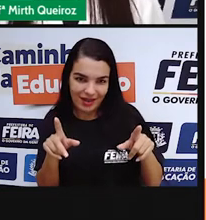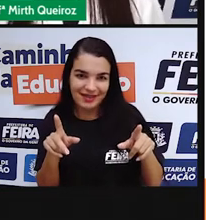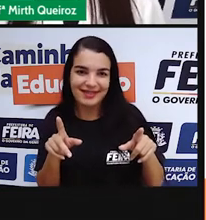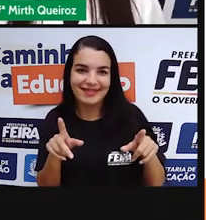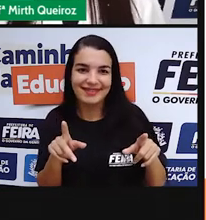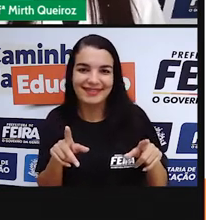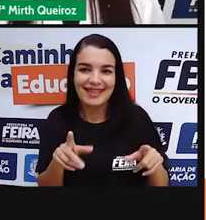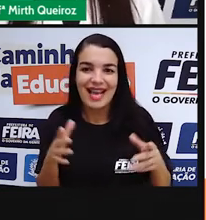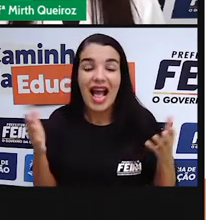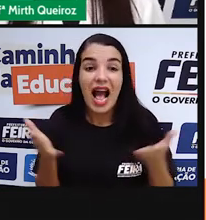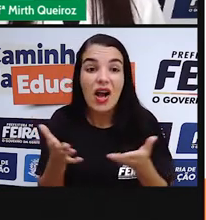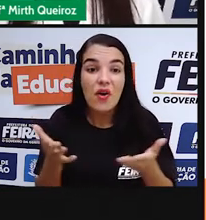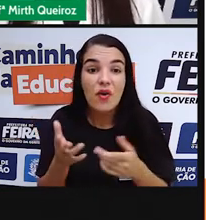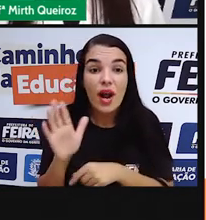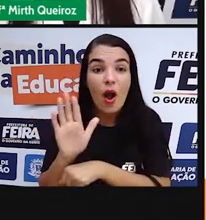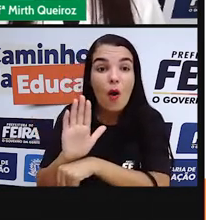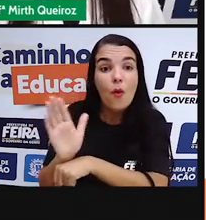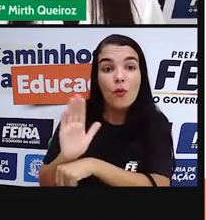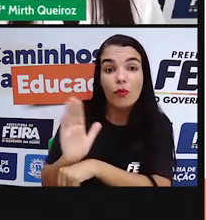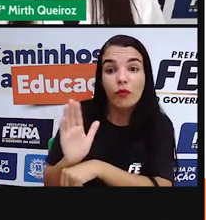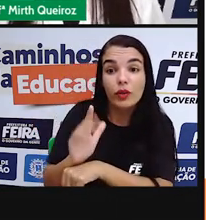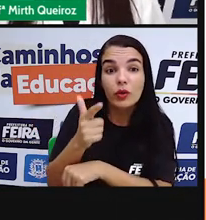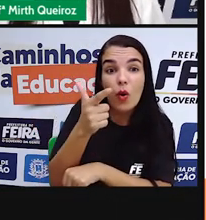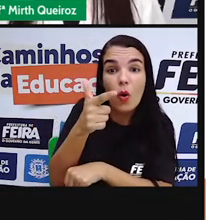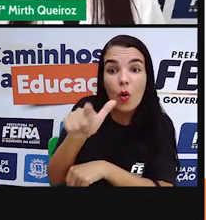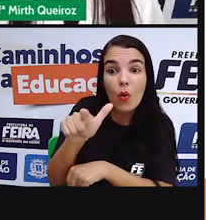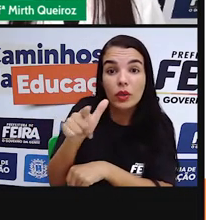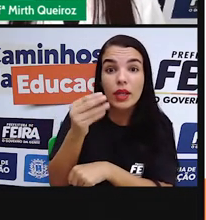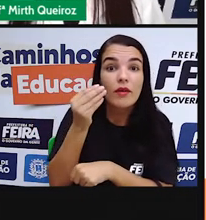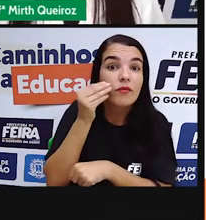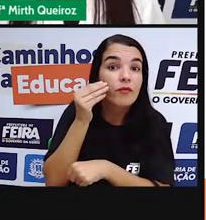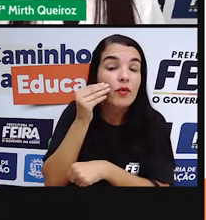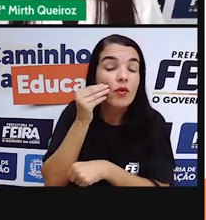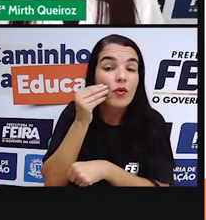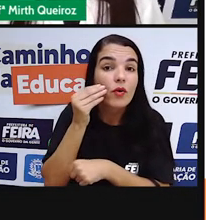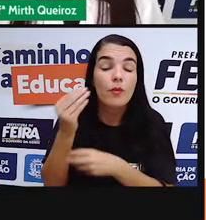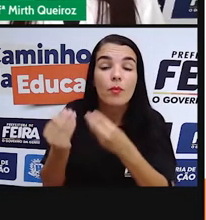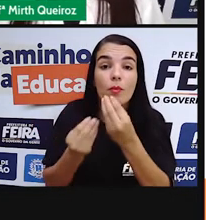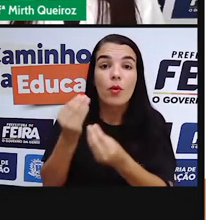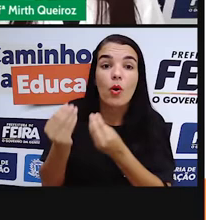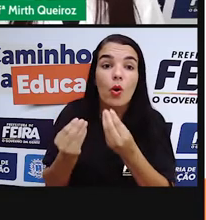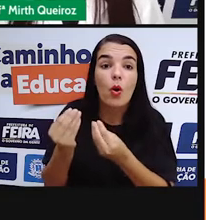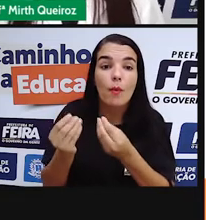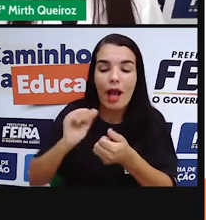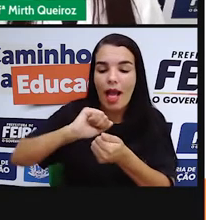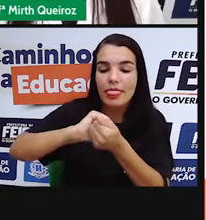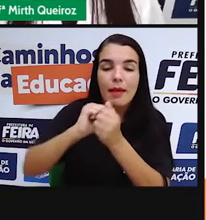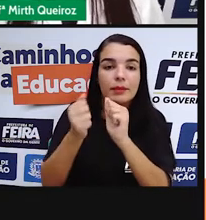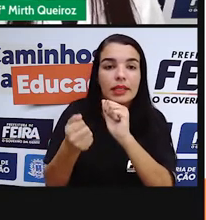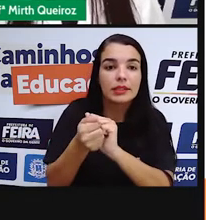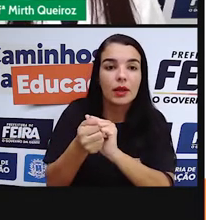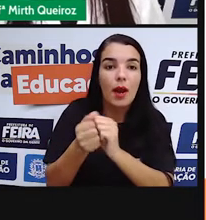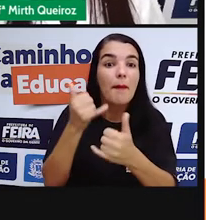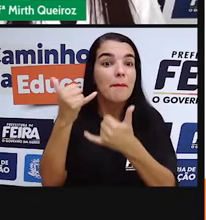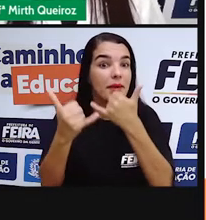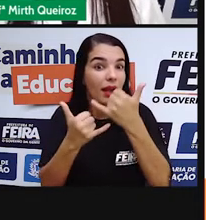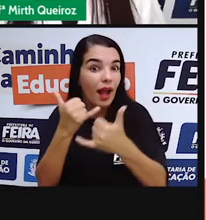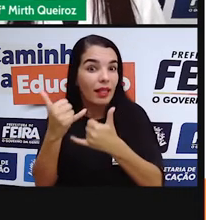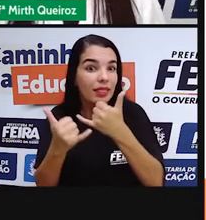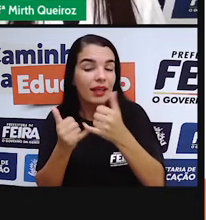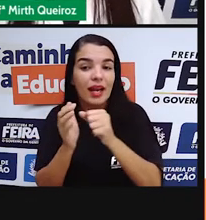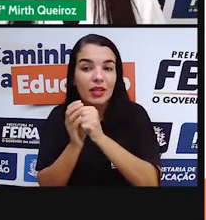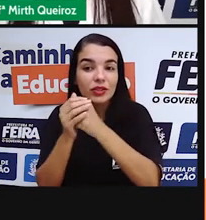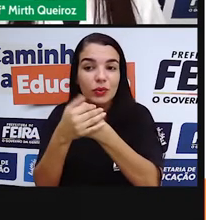alemã. E a Pro trouxe aqui também outro tipo de adaptação nessa brincadeira, né? Que